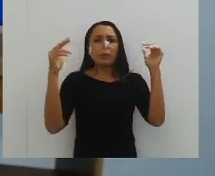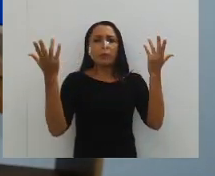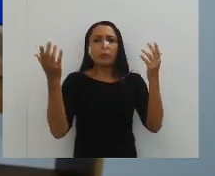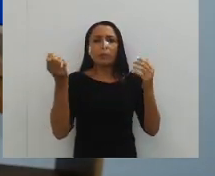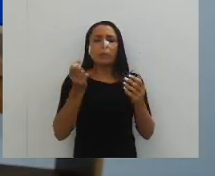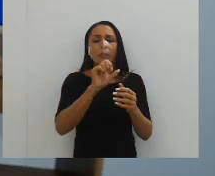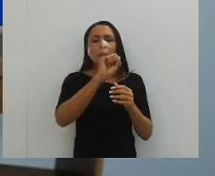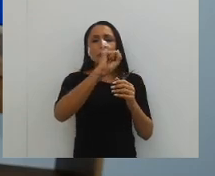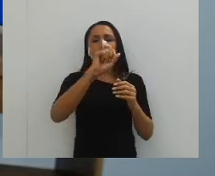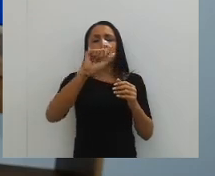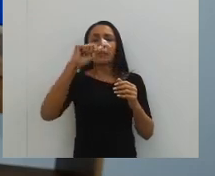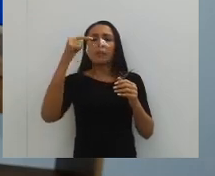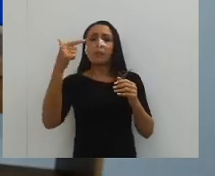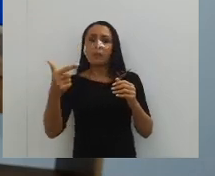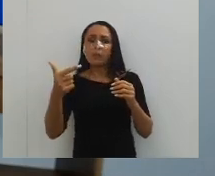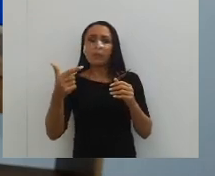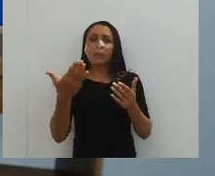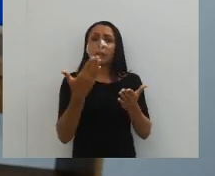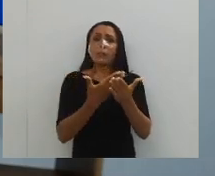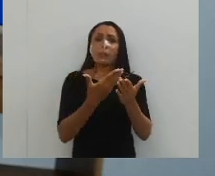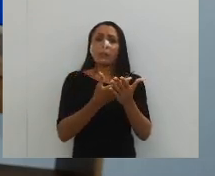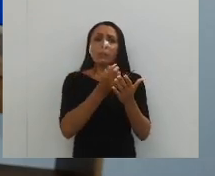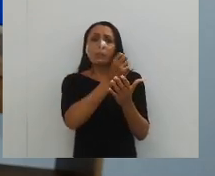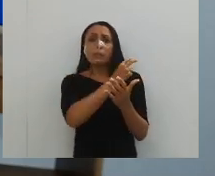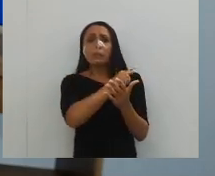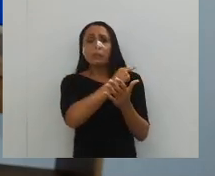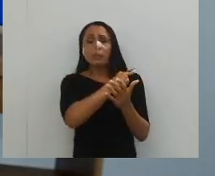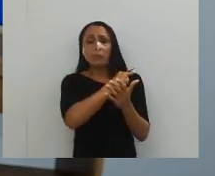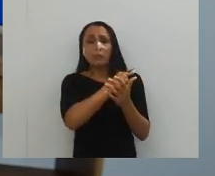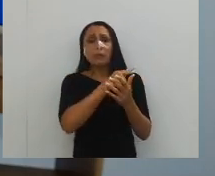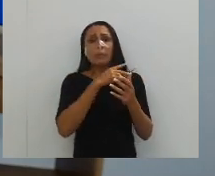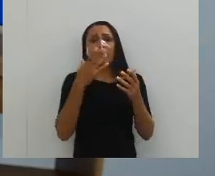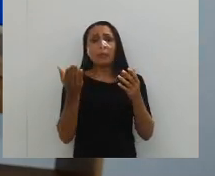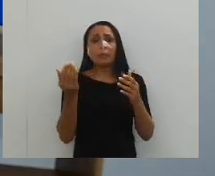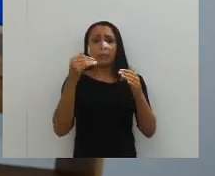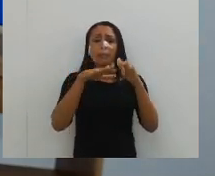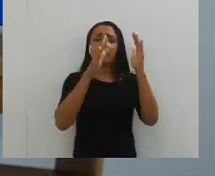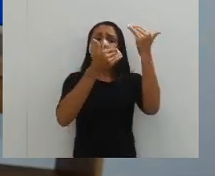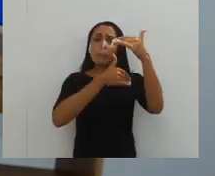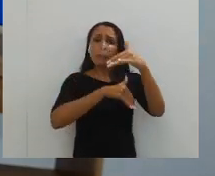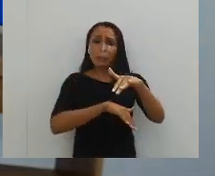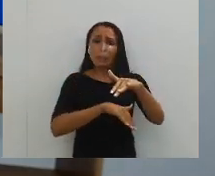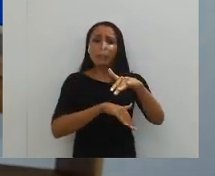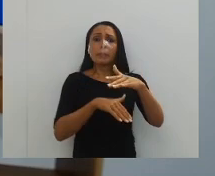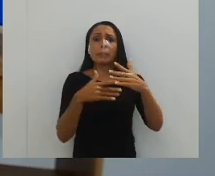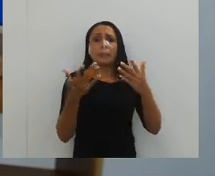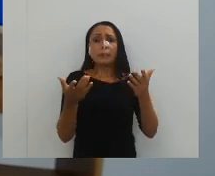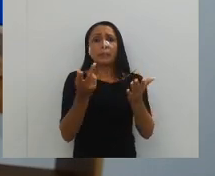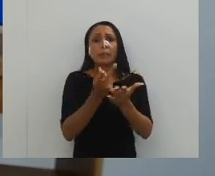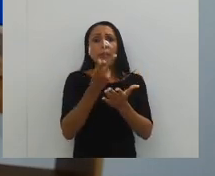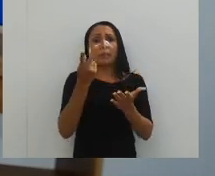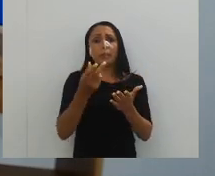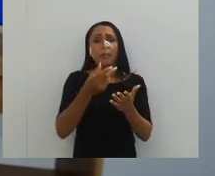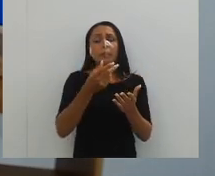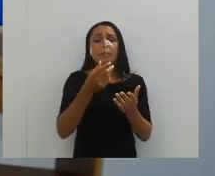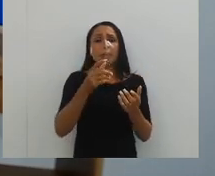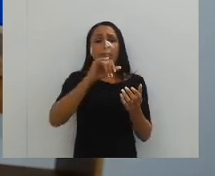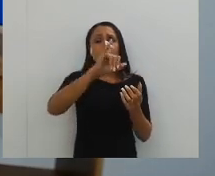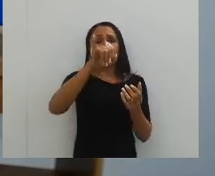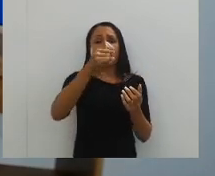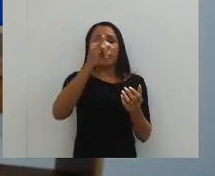Então todos os assuntos que a gente está dando aqui para os segundos anos são assuntos que caem na prova lá, essa prova que vai acontecer em janeiro e